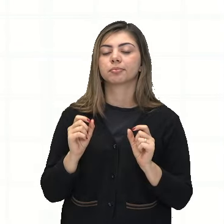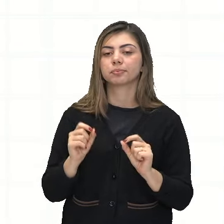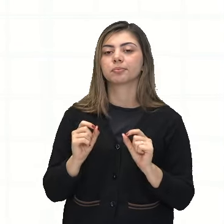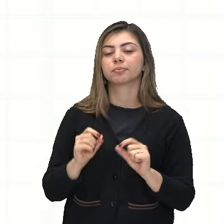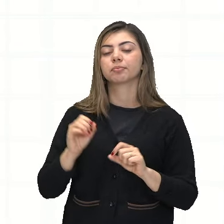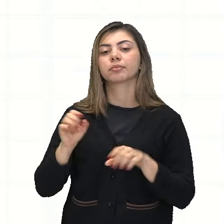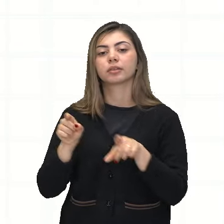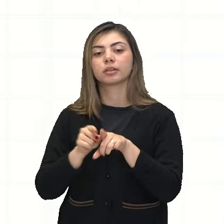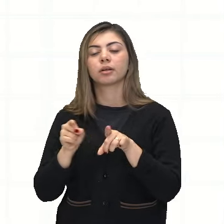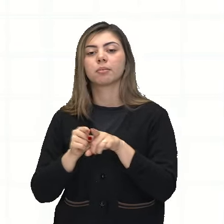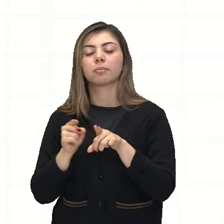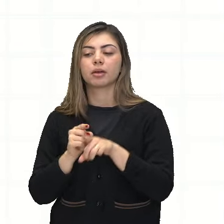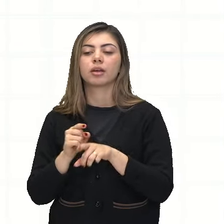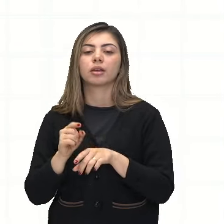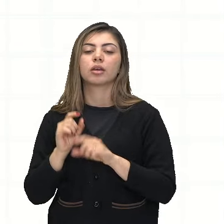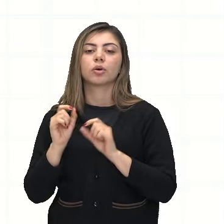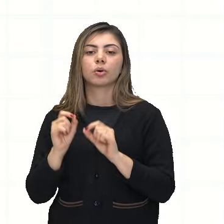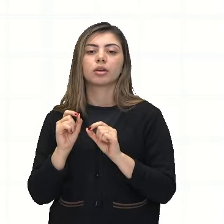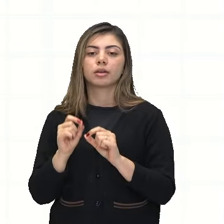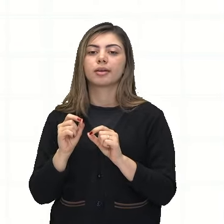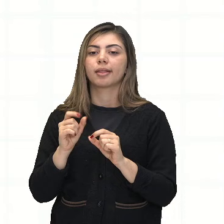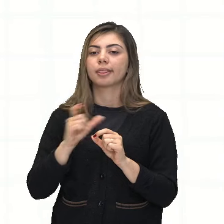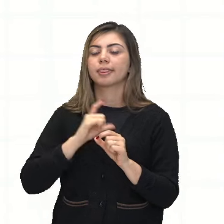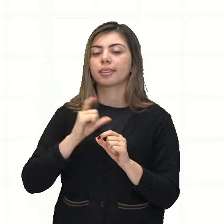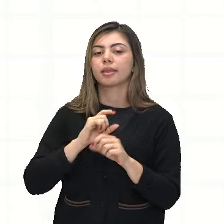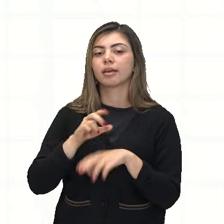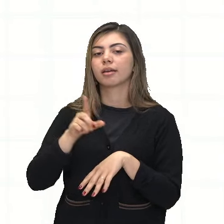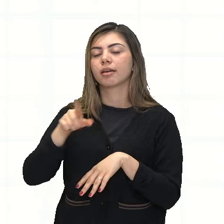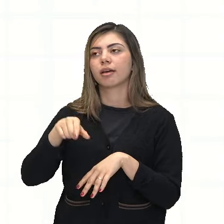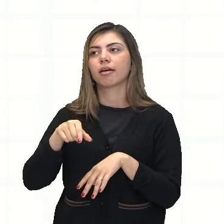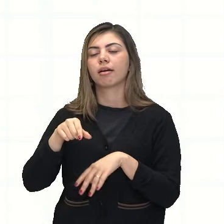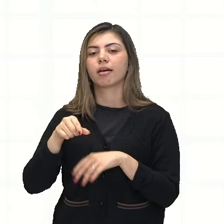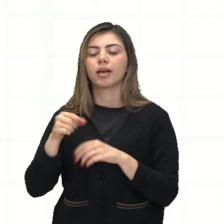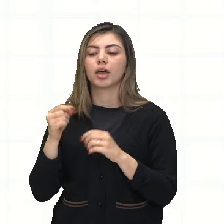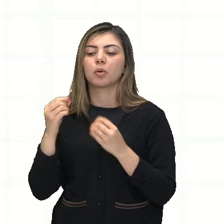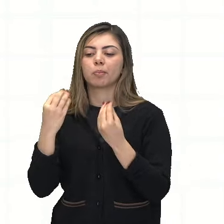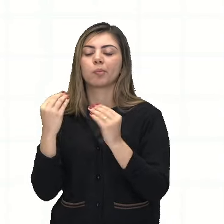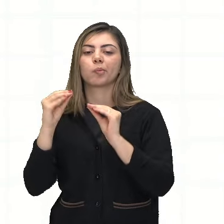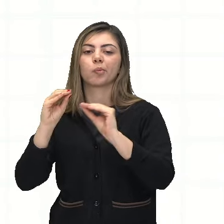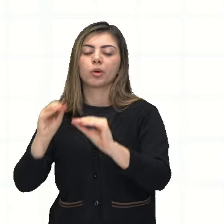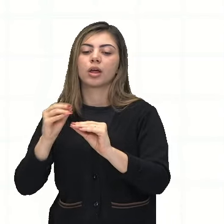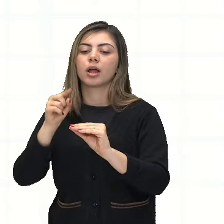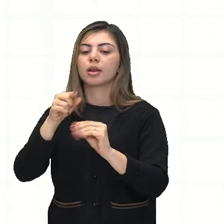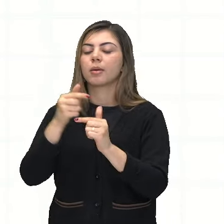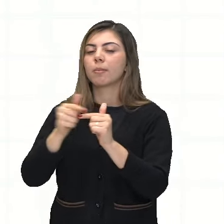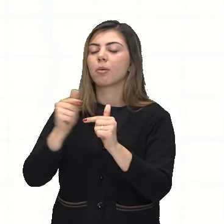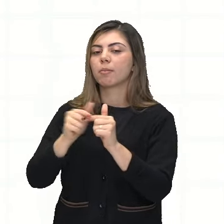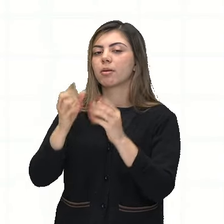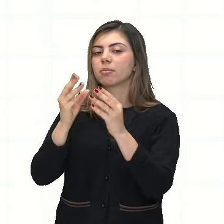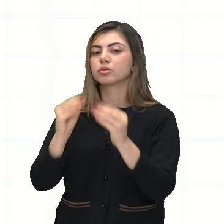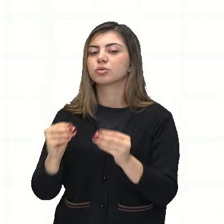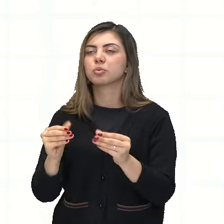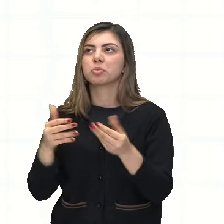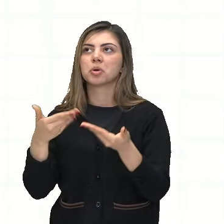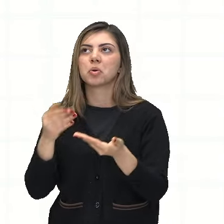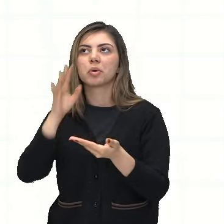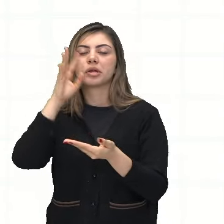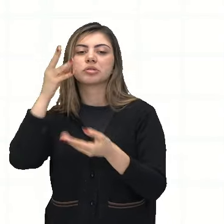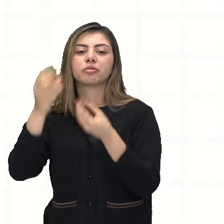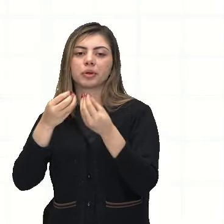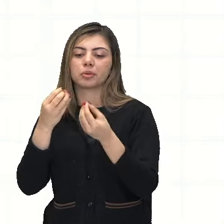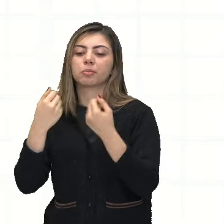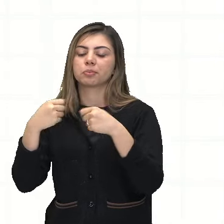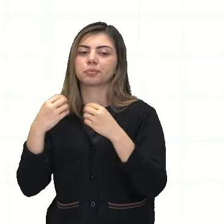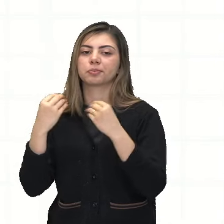trazendo inclusive essa questão do que e da solução como a gente já falou a gente tem aqui a